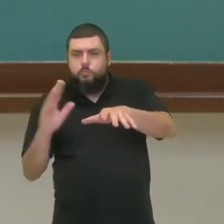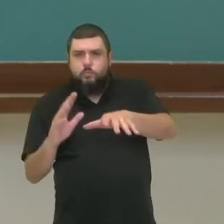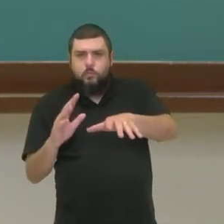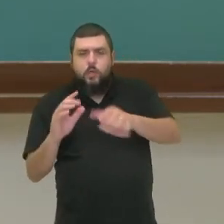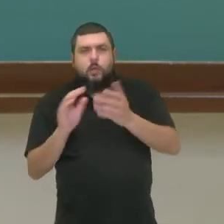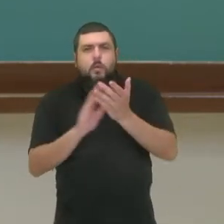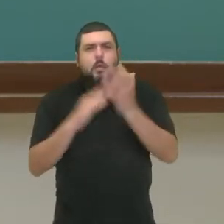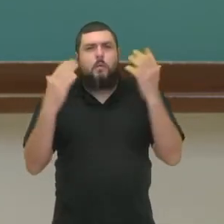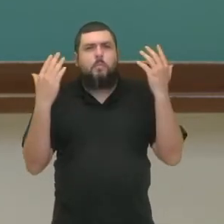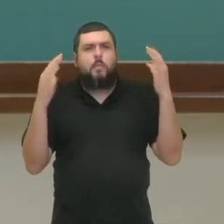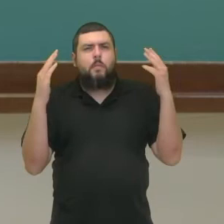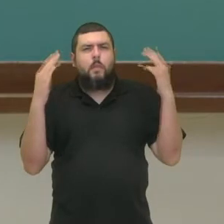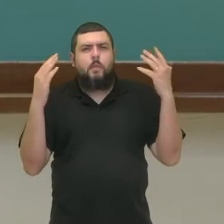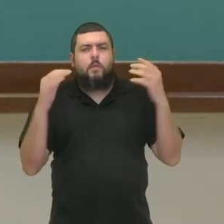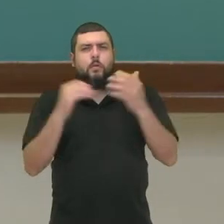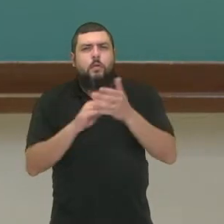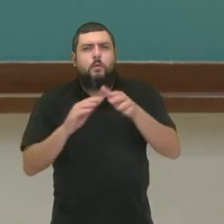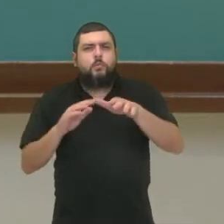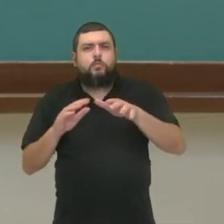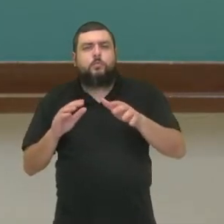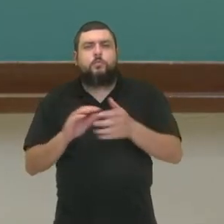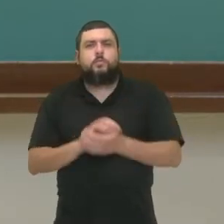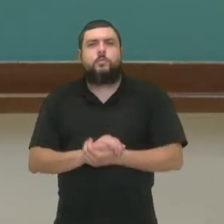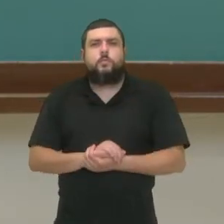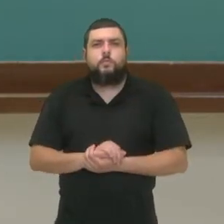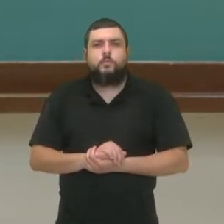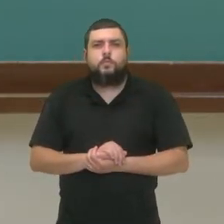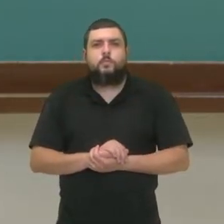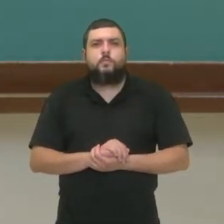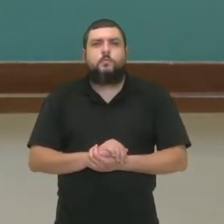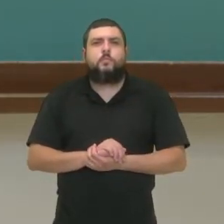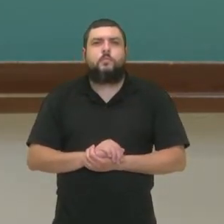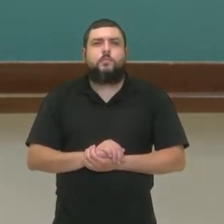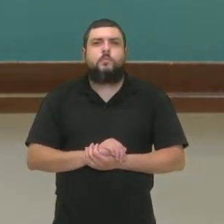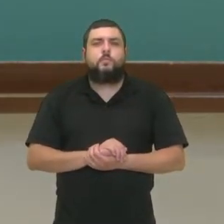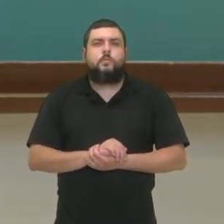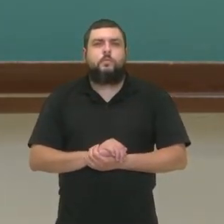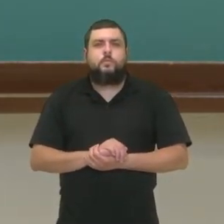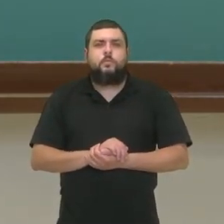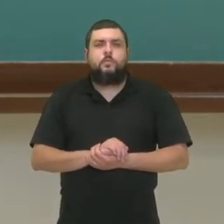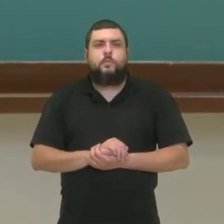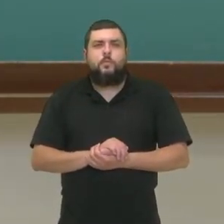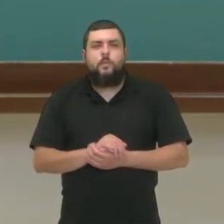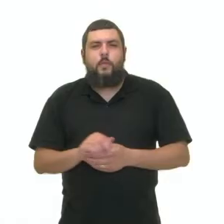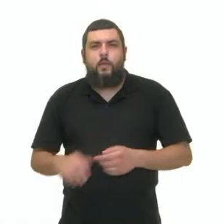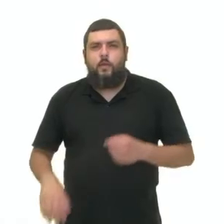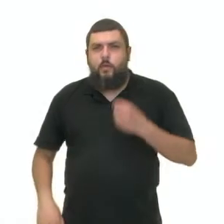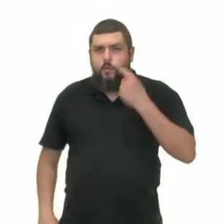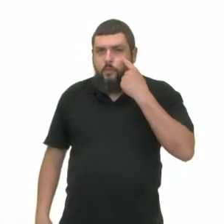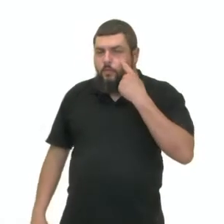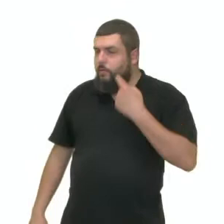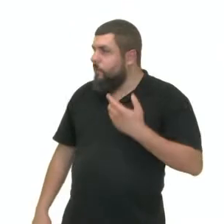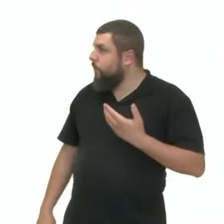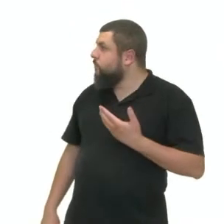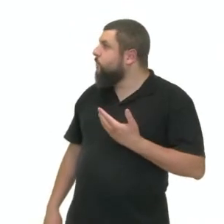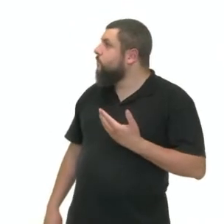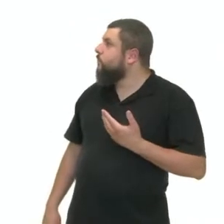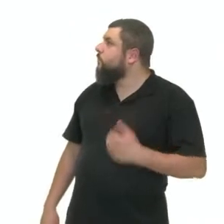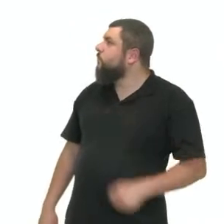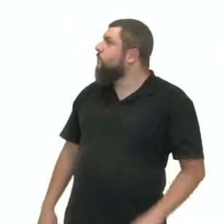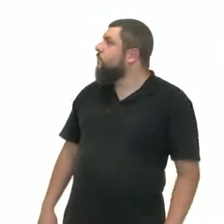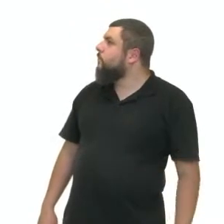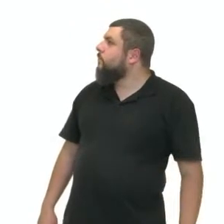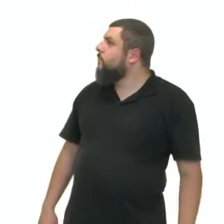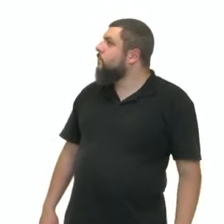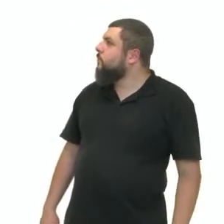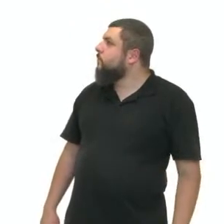Era chamado de entrada triunfal. Aqui, inclusive, vocês têm a coluna do imperador Antonino Pio, no pátio